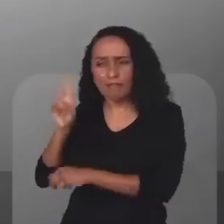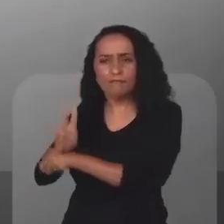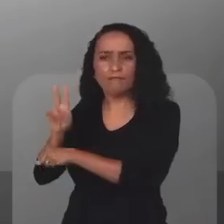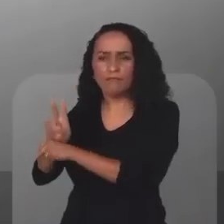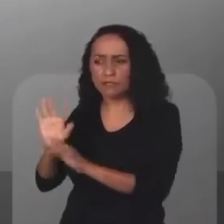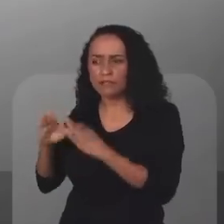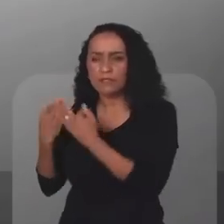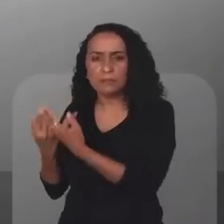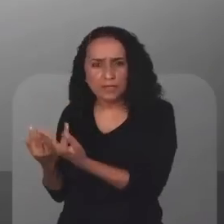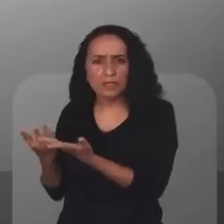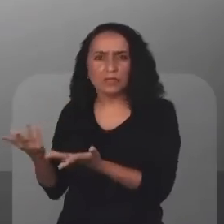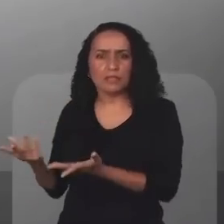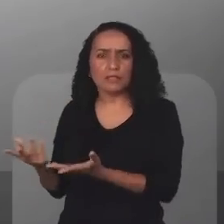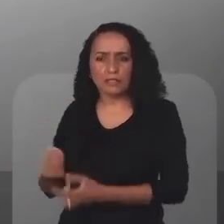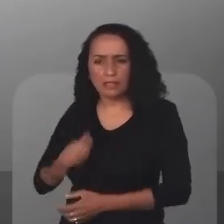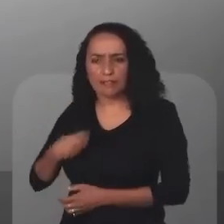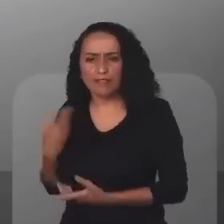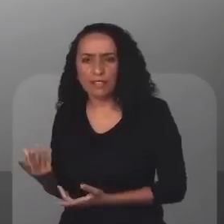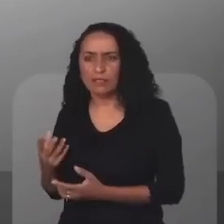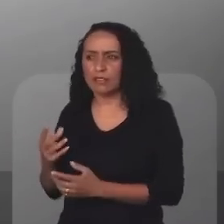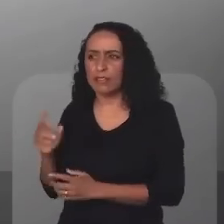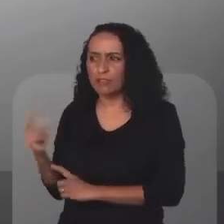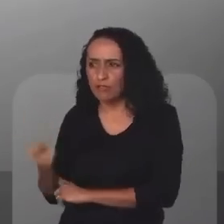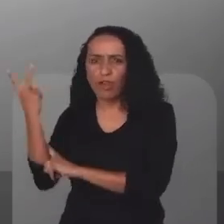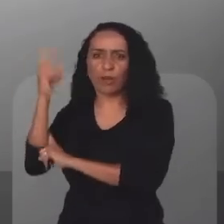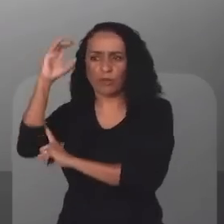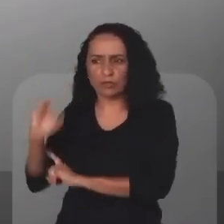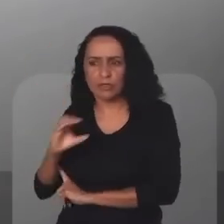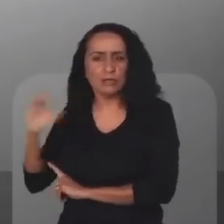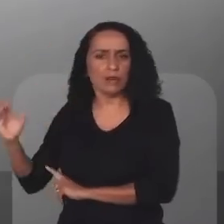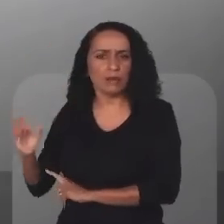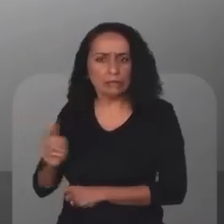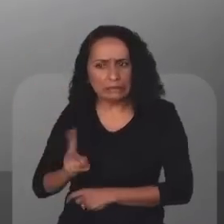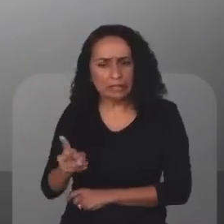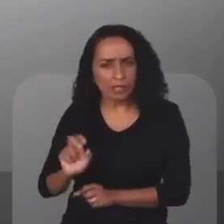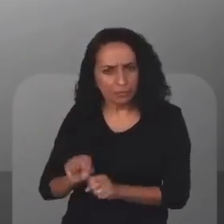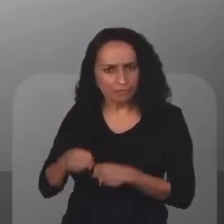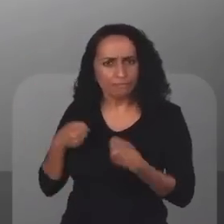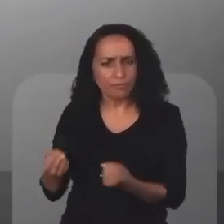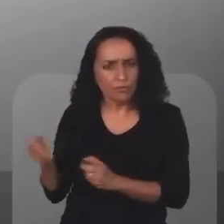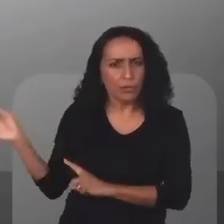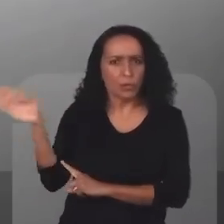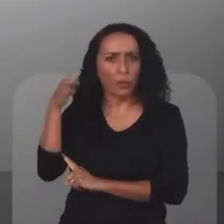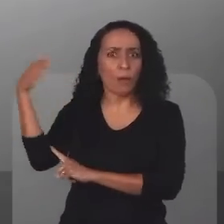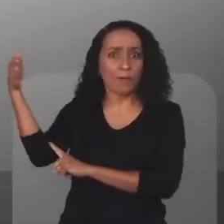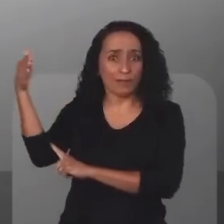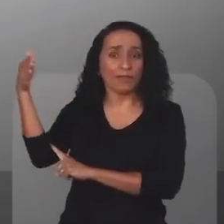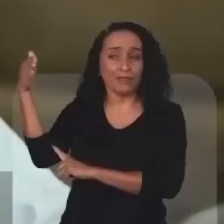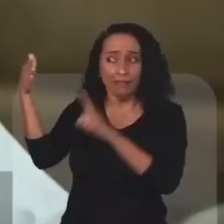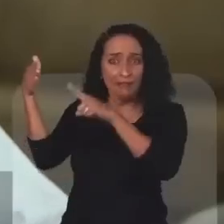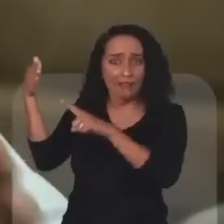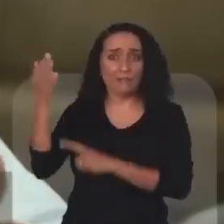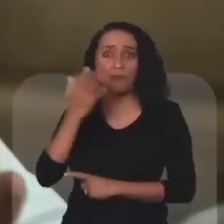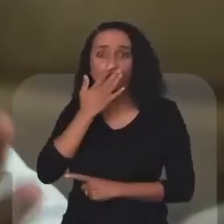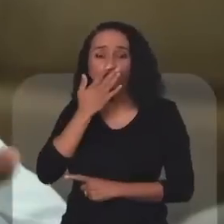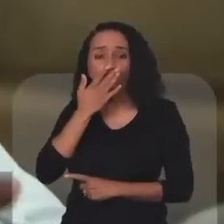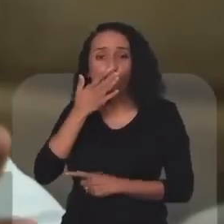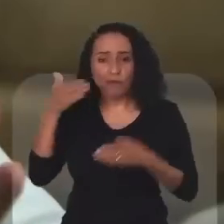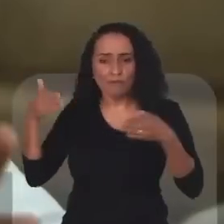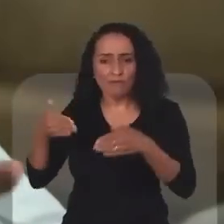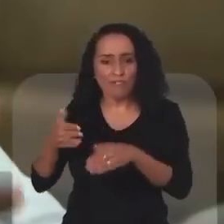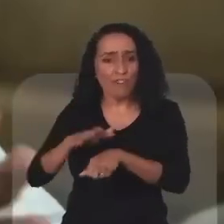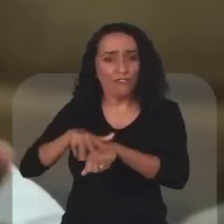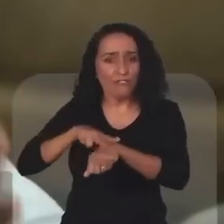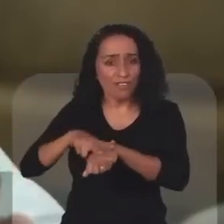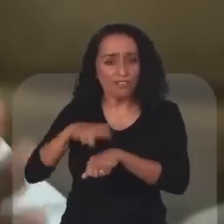vida e um grande defensor da família e dos valores cristãos. Ele sempre defendeu essa bandeira. É uma bandeira